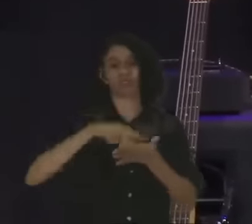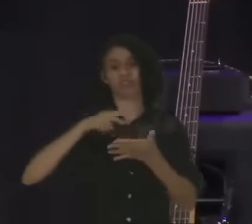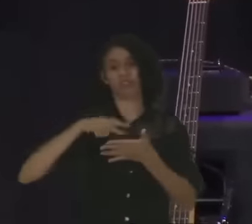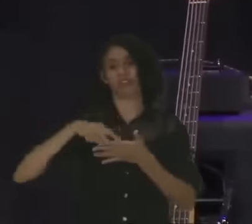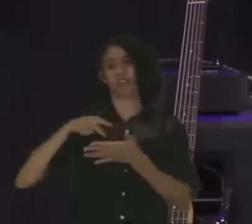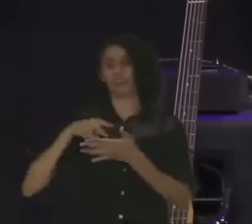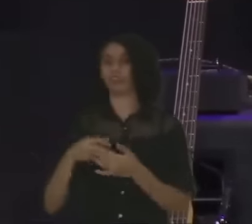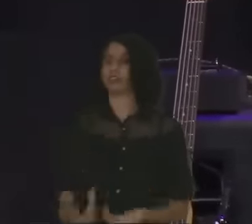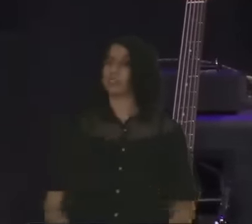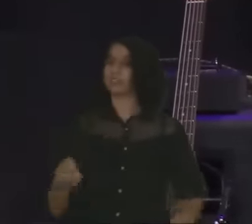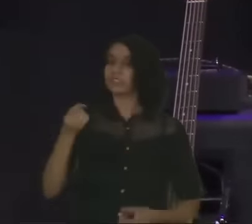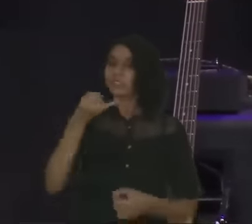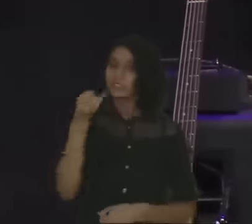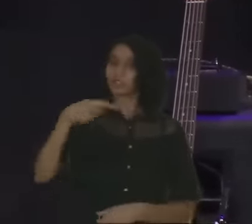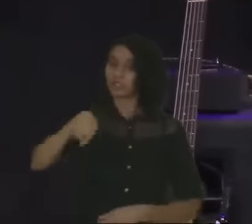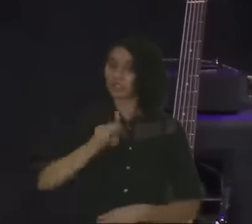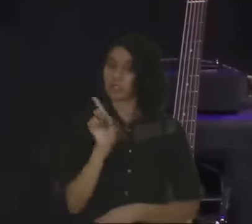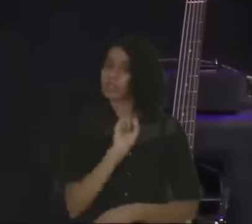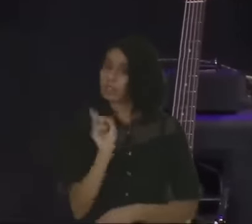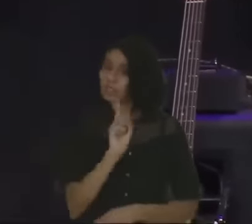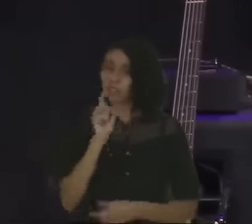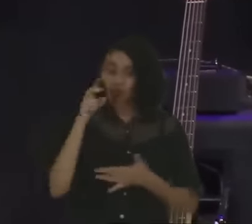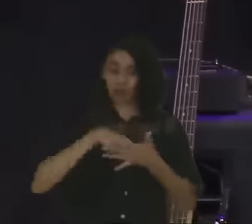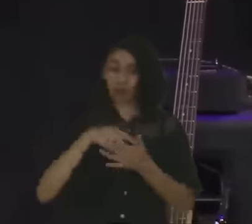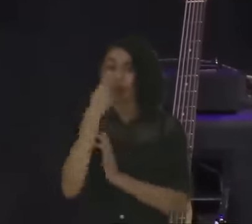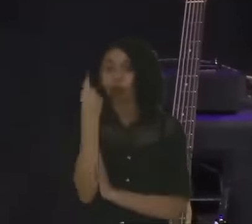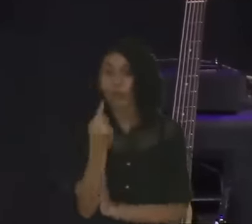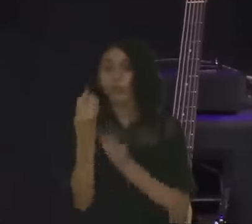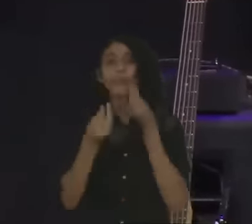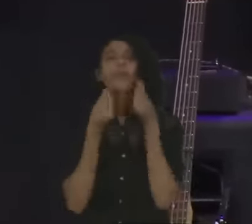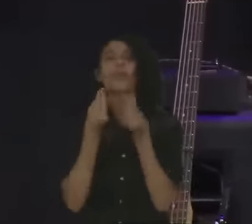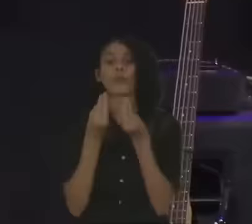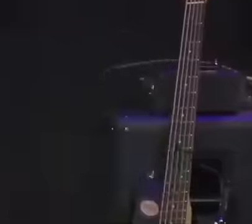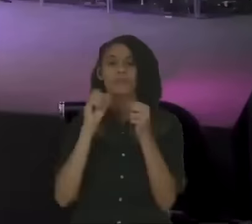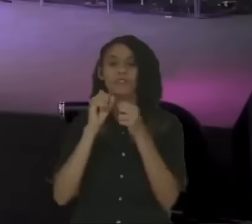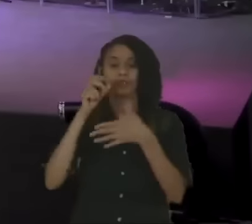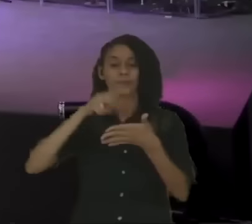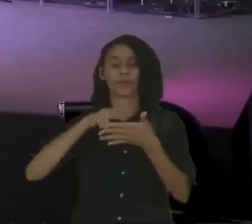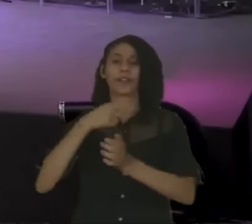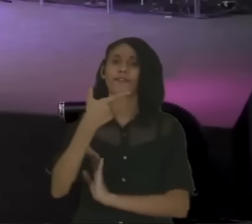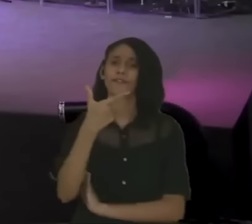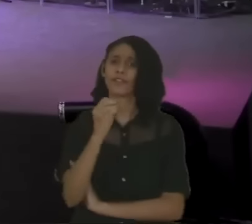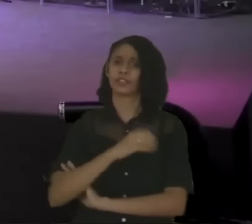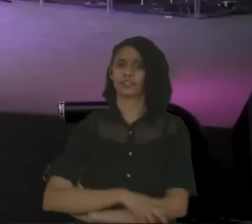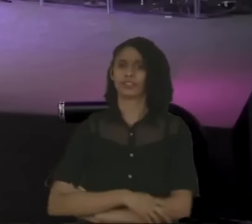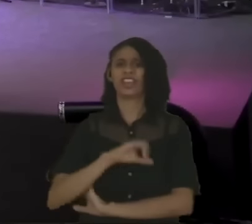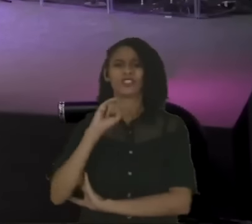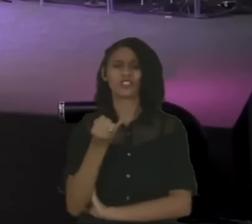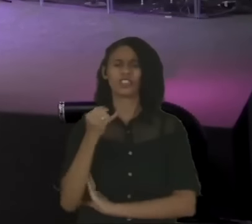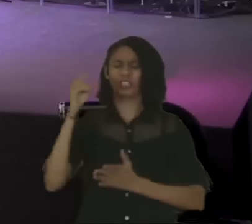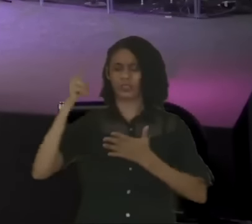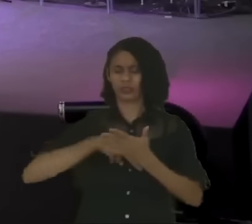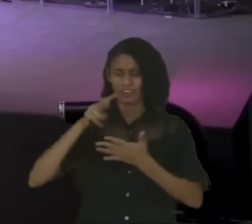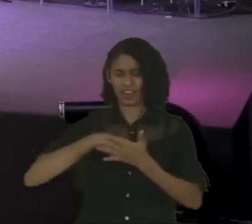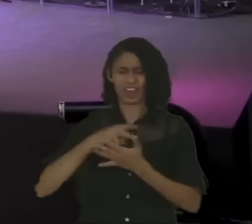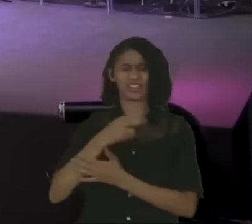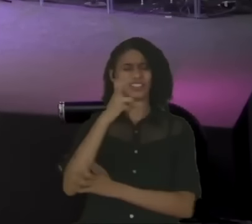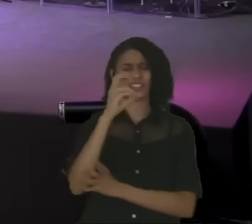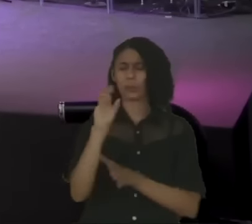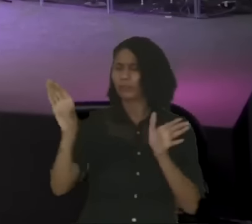um capítulo quero ver vídeo de uma vez só ai o mês de janeiro é um mês tão crente Léo 50 capítulos